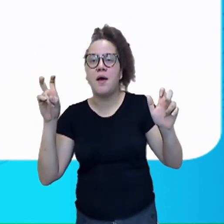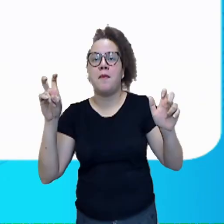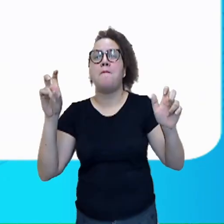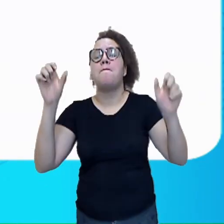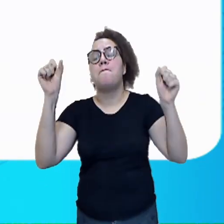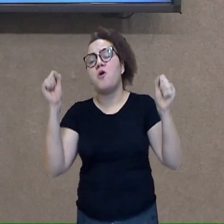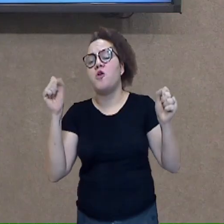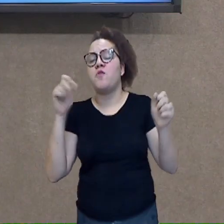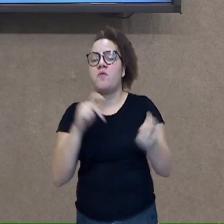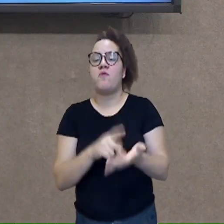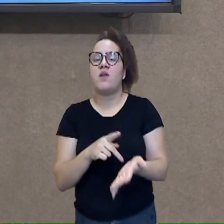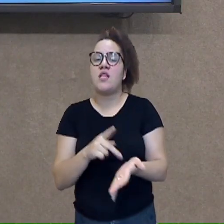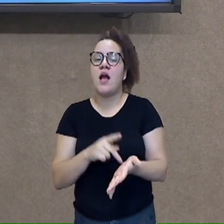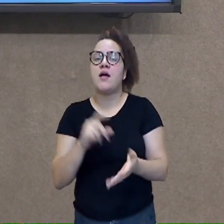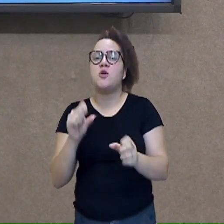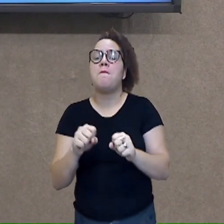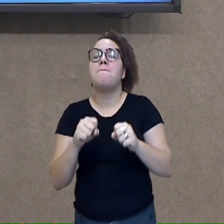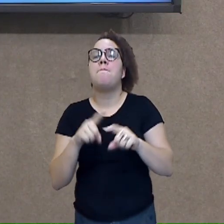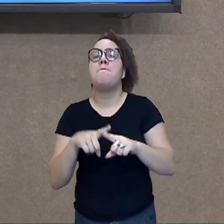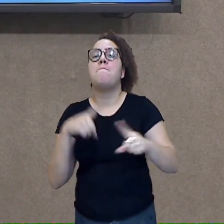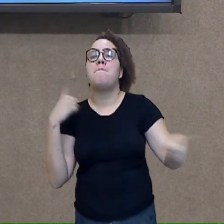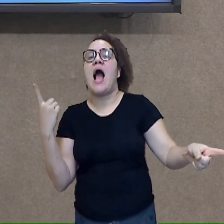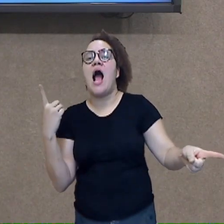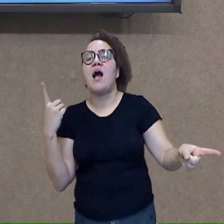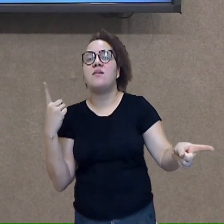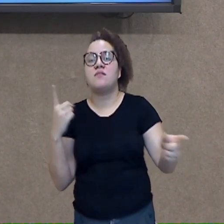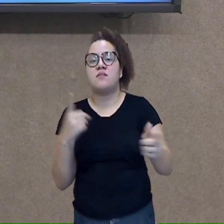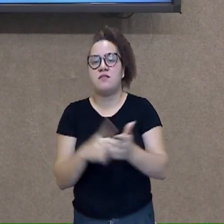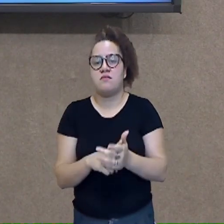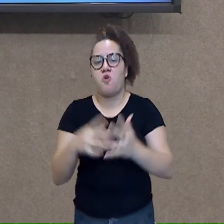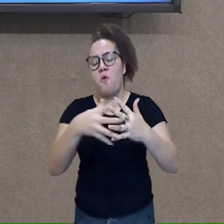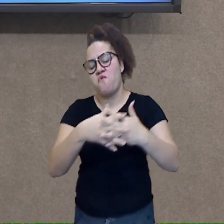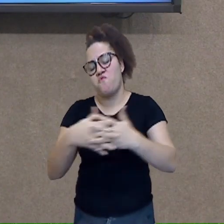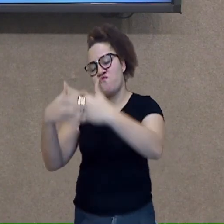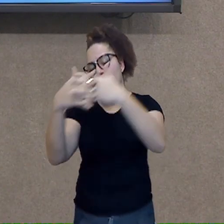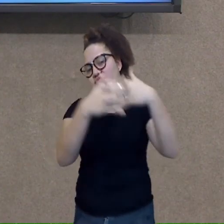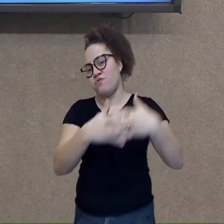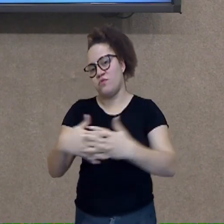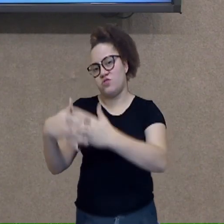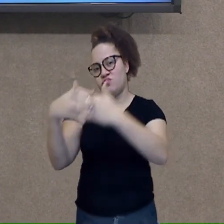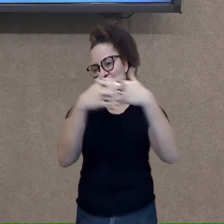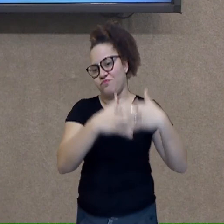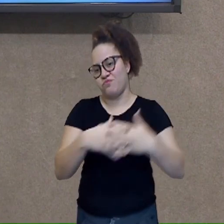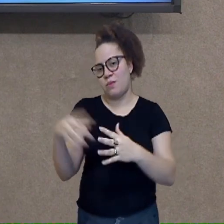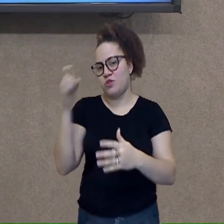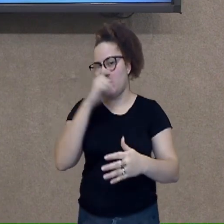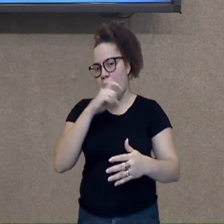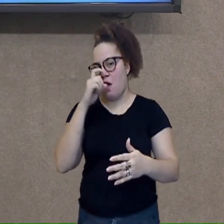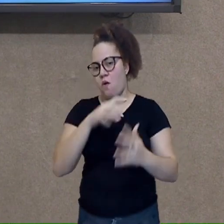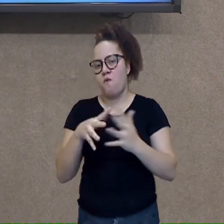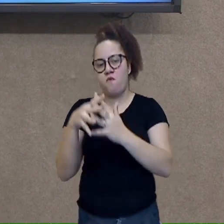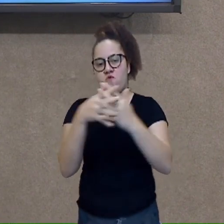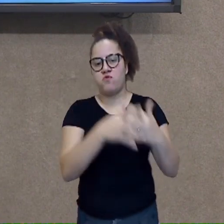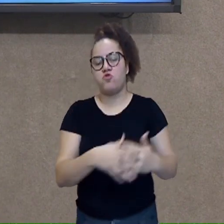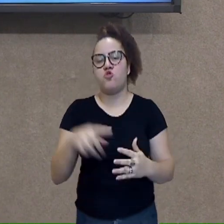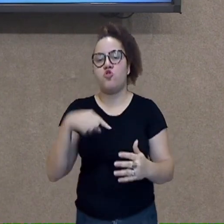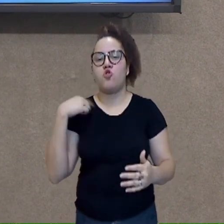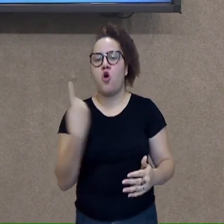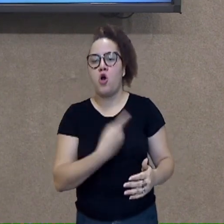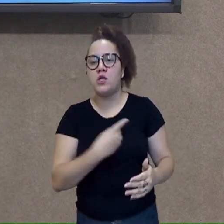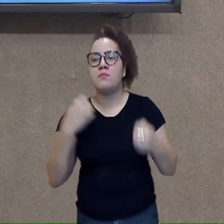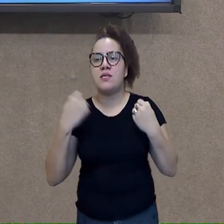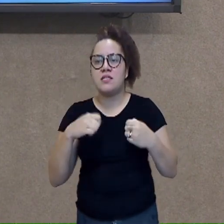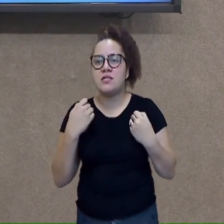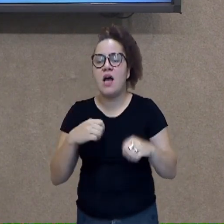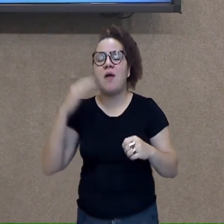verdade, mas a fake news veio para o quê? Distorcer. Então, nós temos que abrir a cabeça, principalmente nós